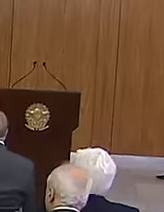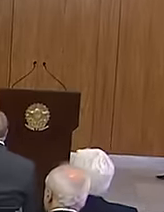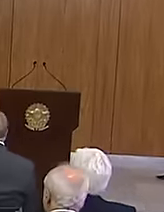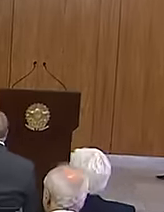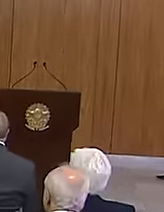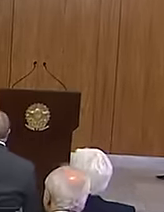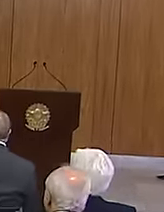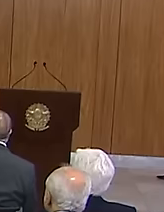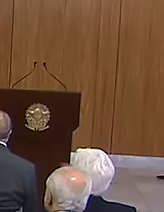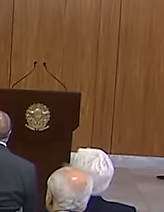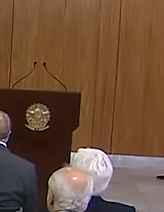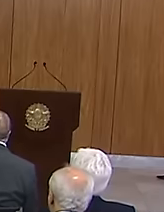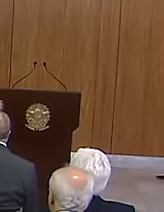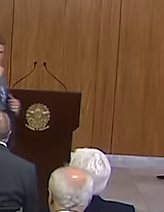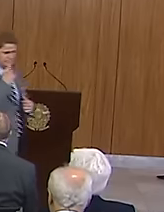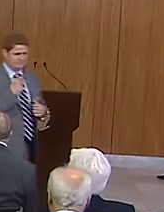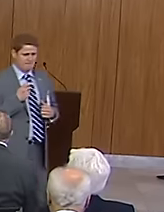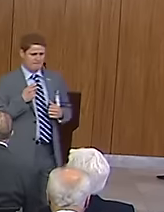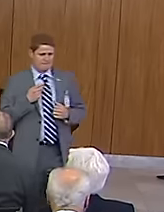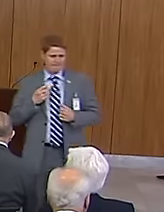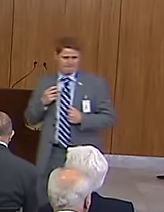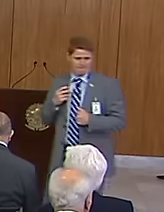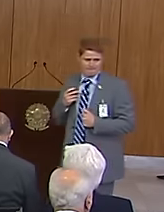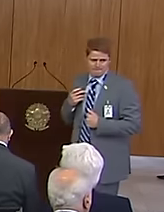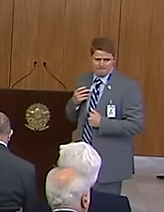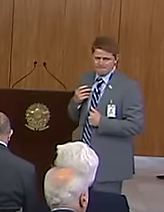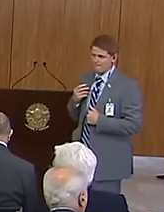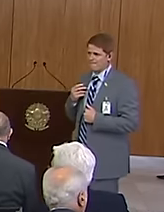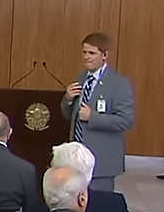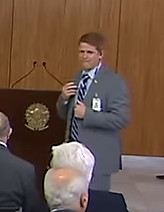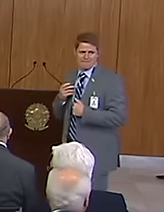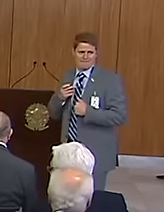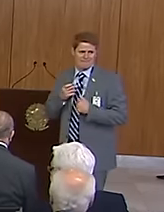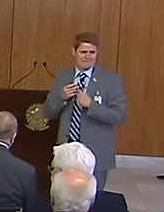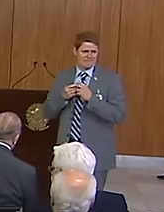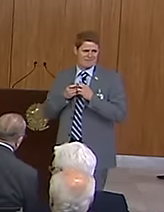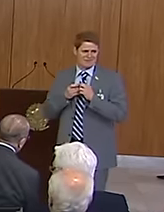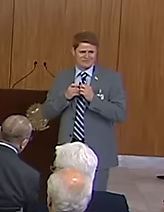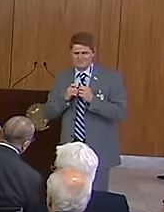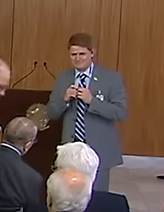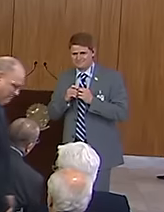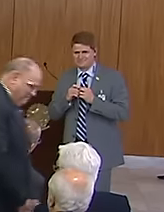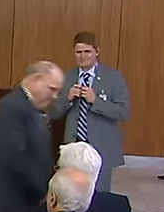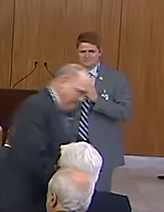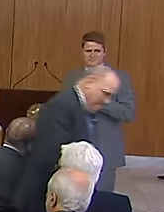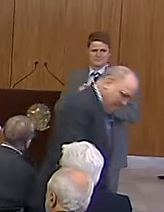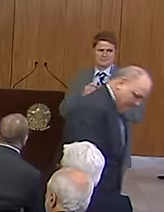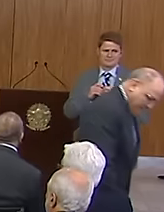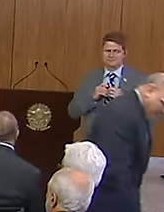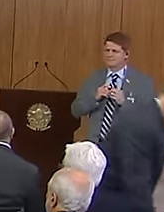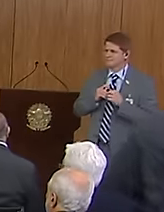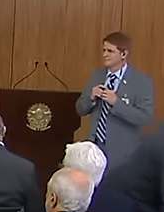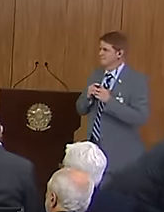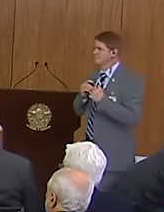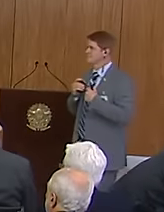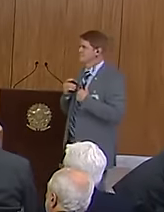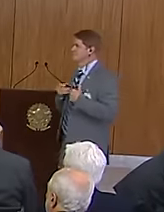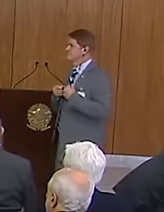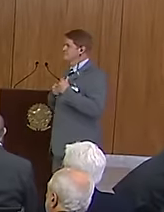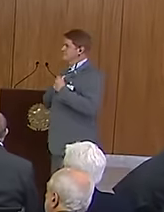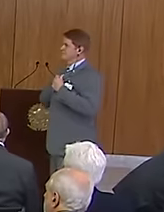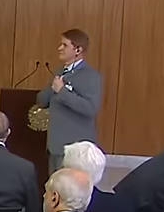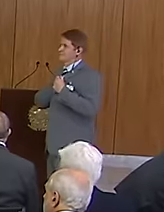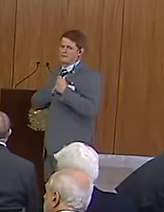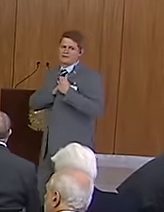lembrando Lembrando que a Argentina é o principal sócio político e um dos maiores parceiros comerciais do Brasil